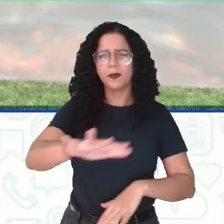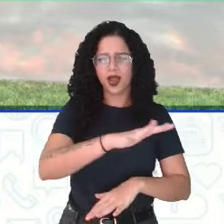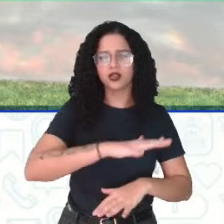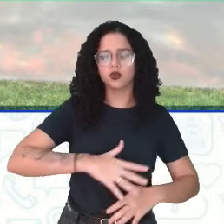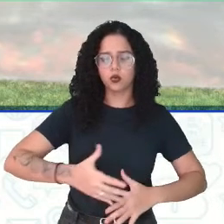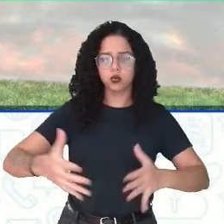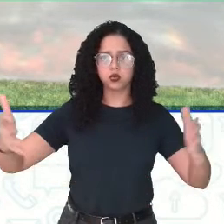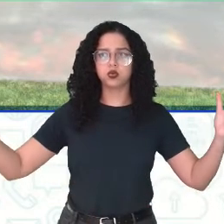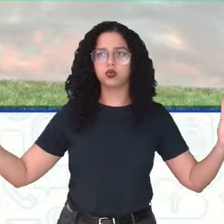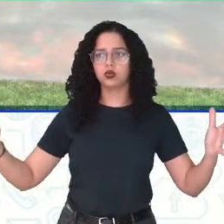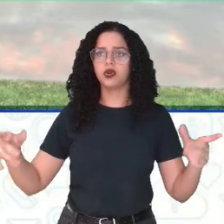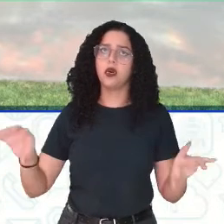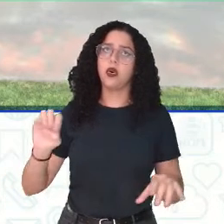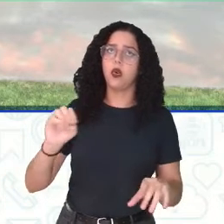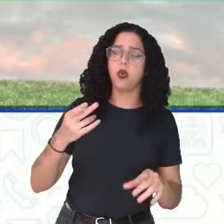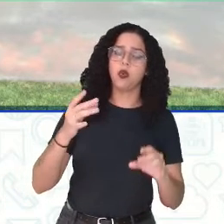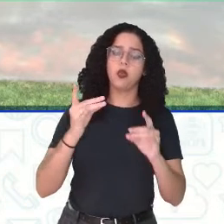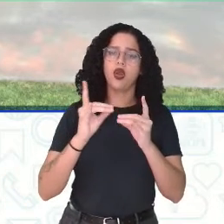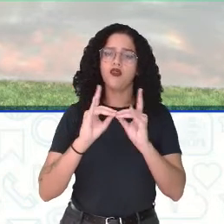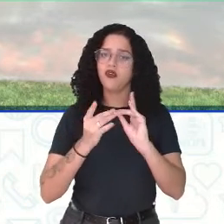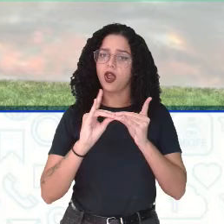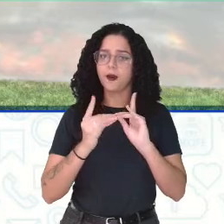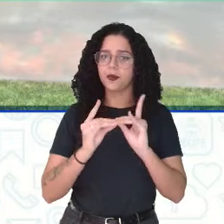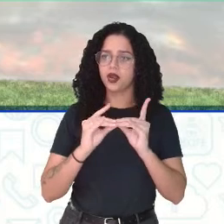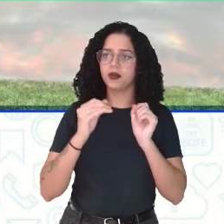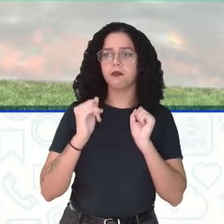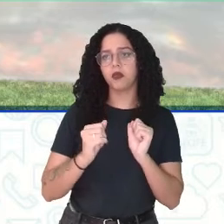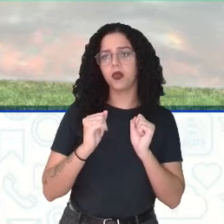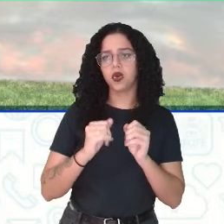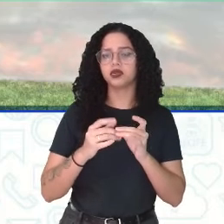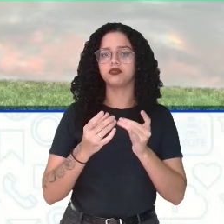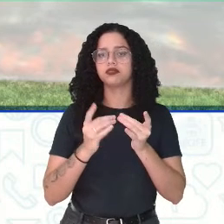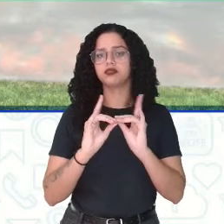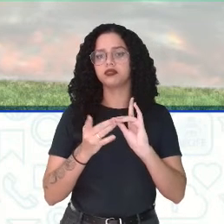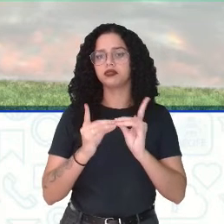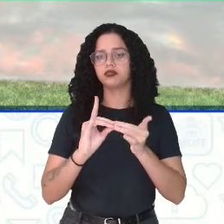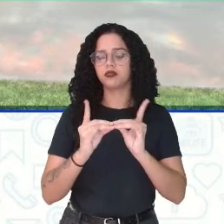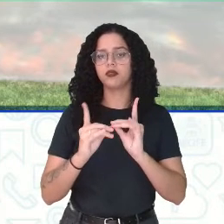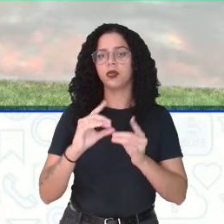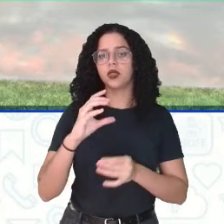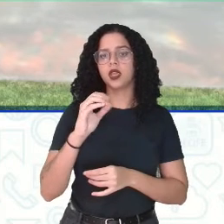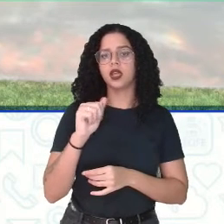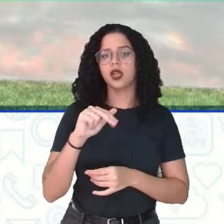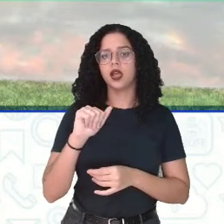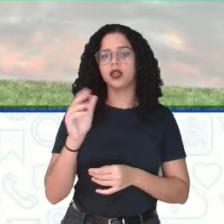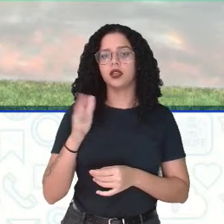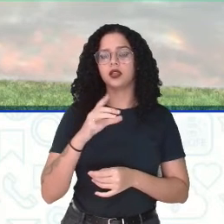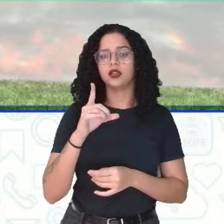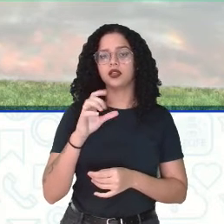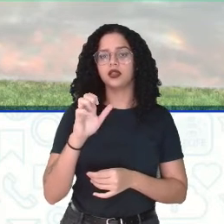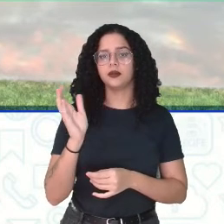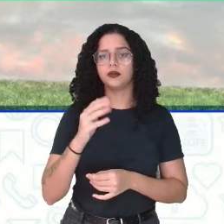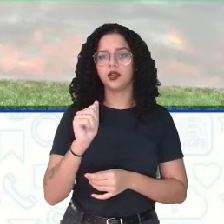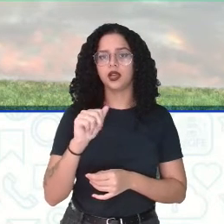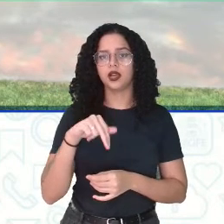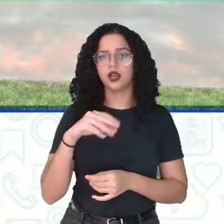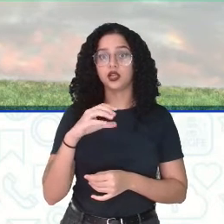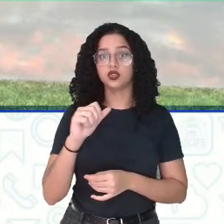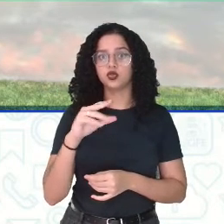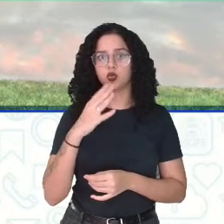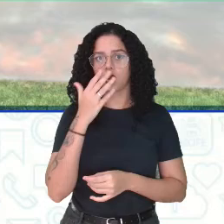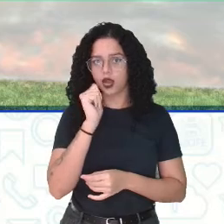né? Uma usina, pode ser uma usina aí de cana-de-açúcar, né? Que é própria aqui da nossa região, em época de moagem,